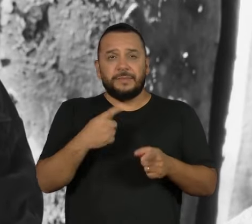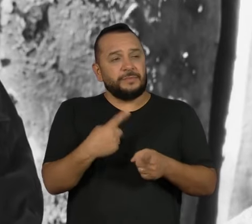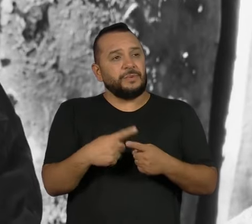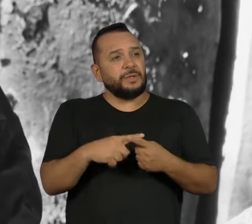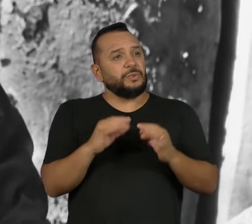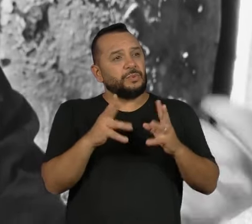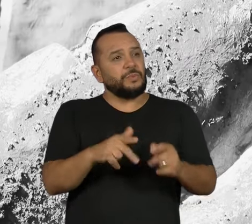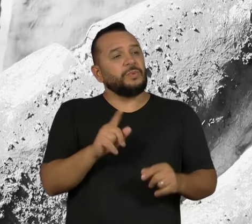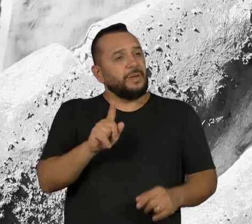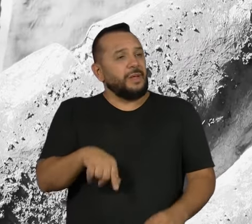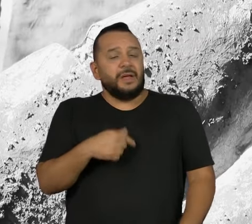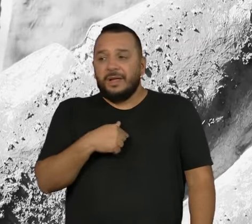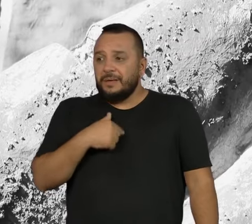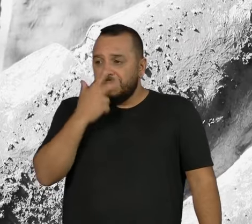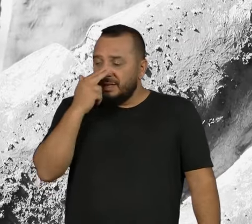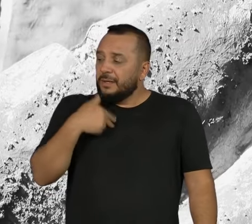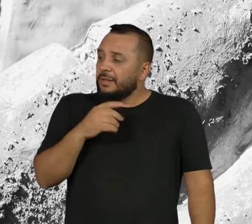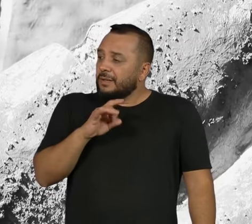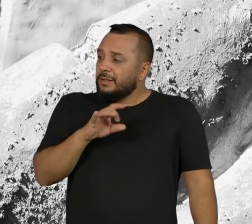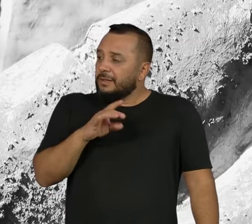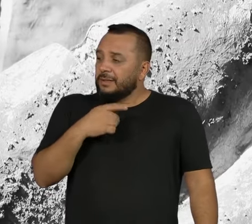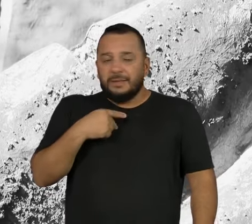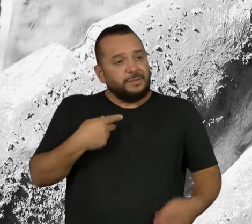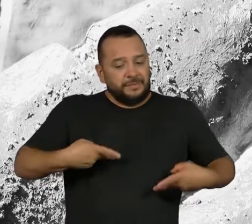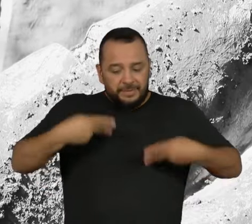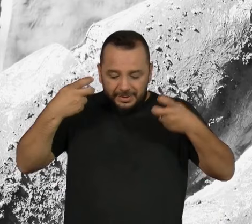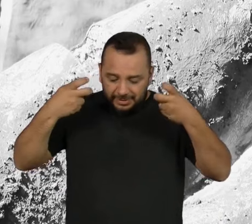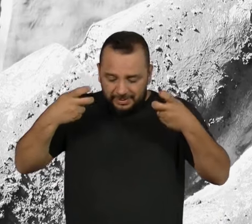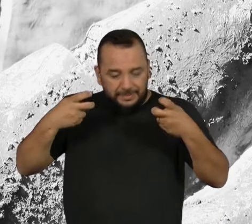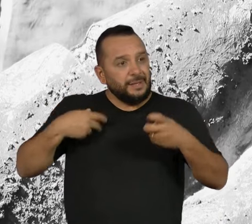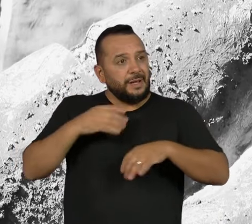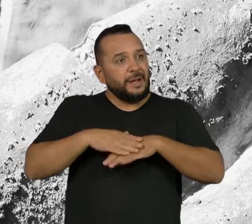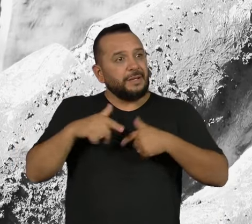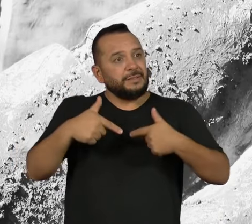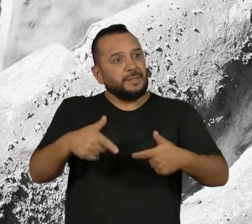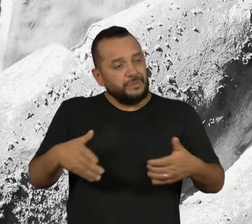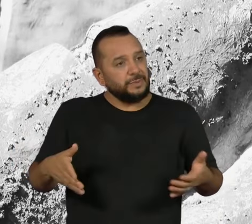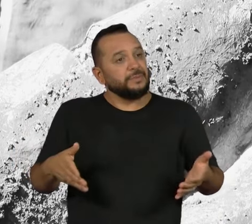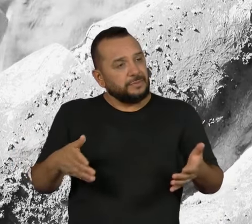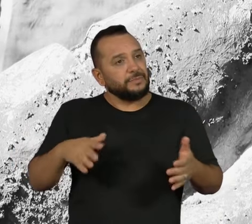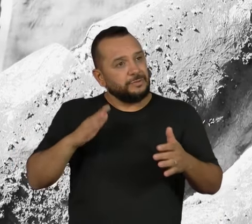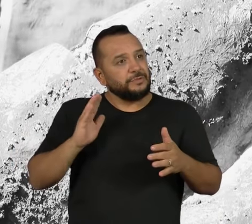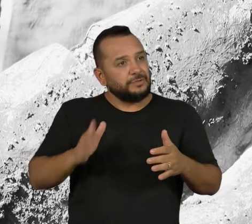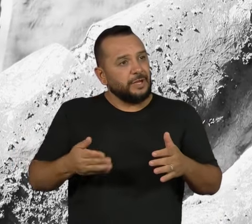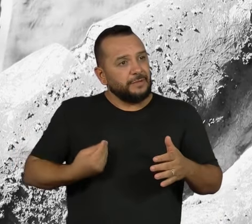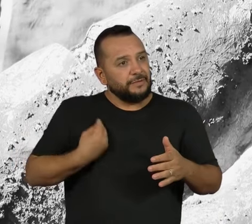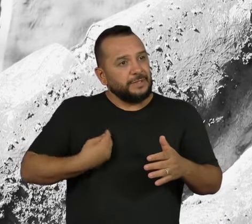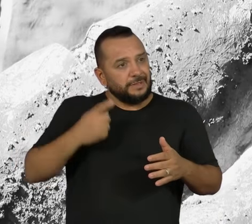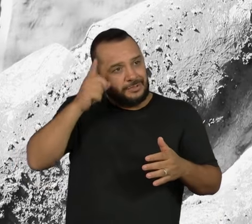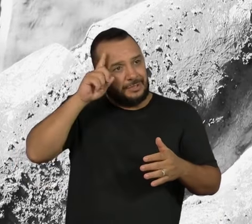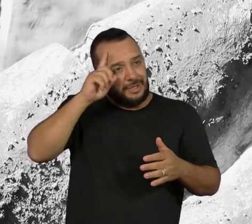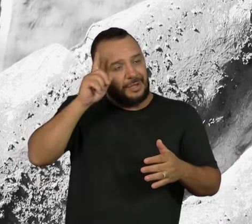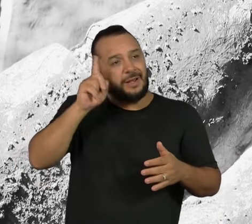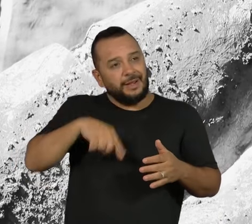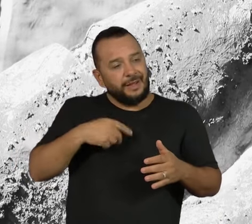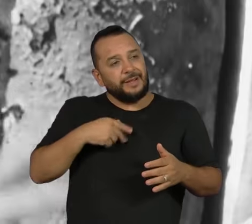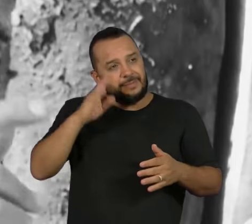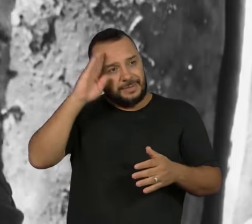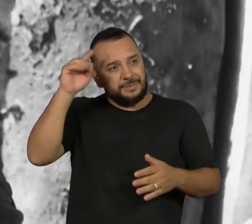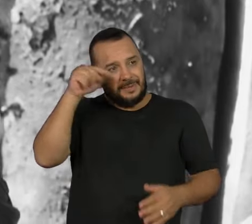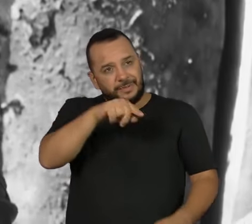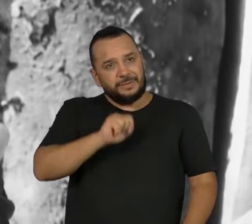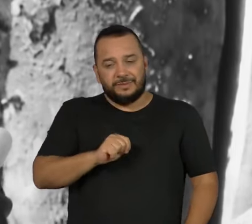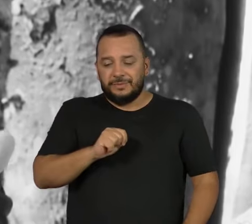torna automático e deixamos de nos perceber em uma ação corriqueira. Aí que está a grande chave.